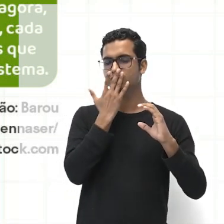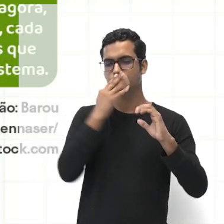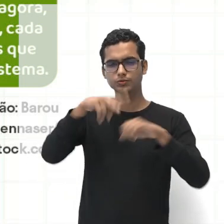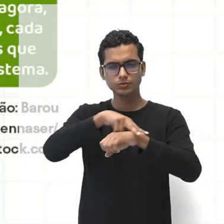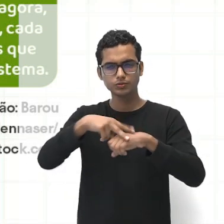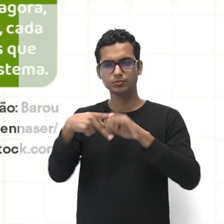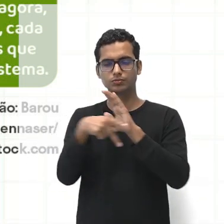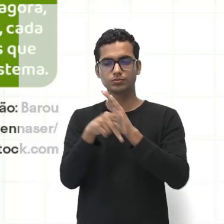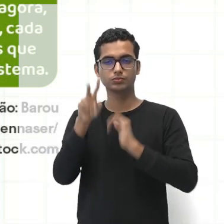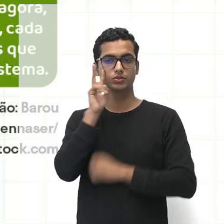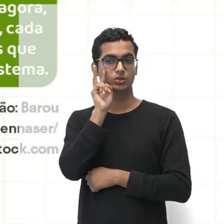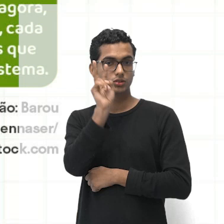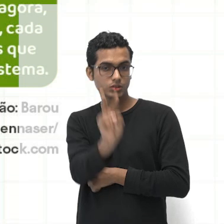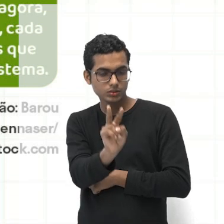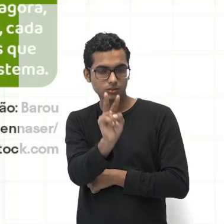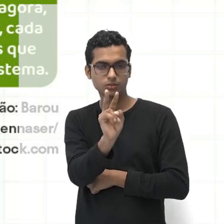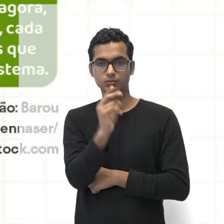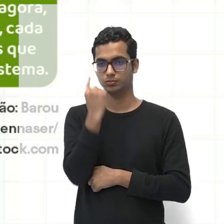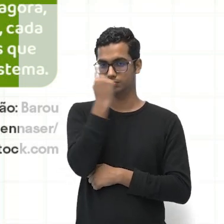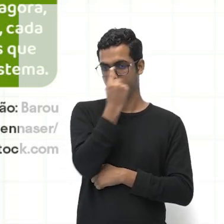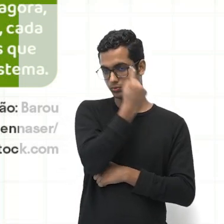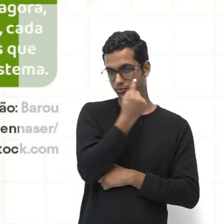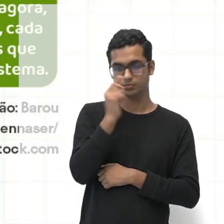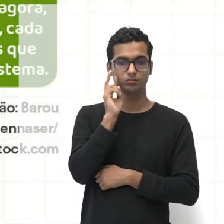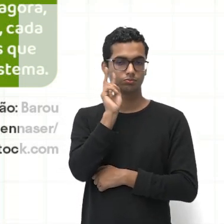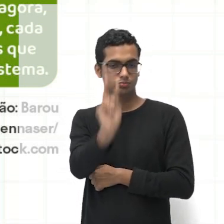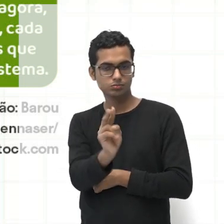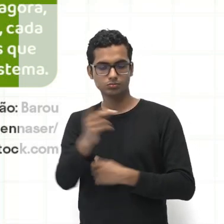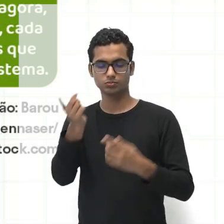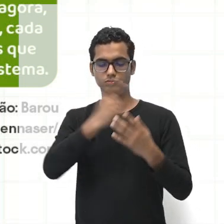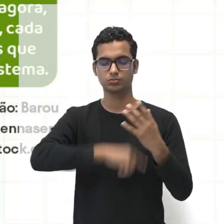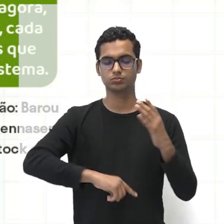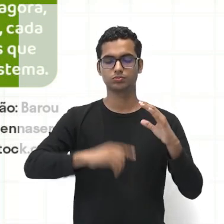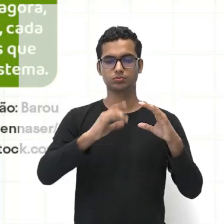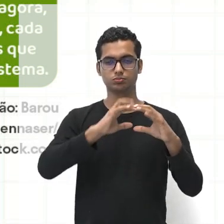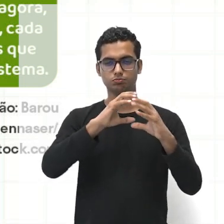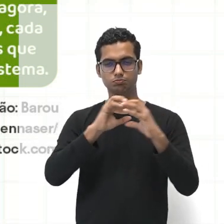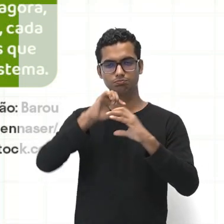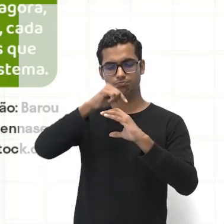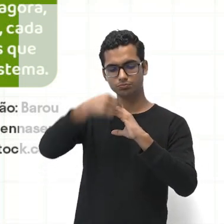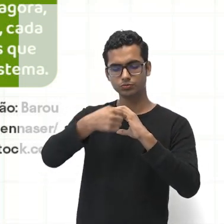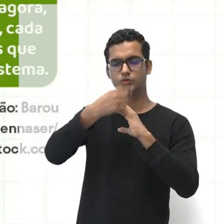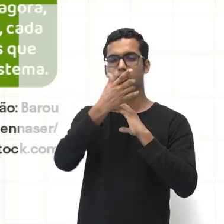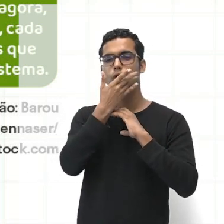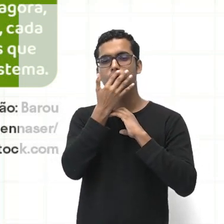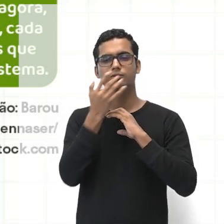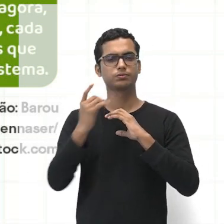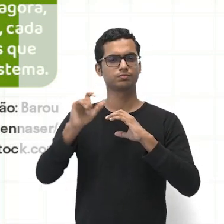certo? Nós temos em azul a parte da audição.